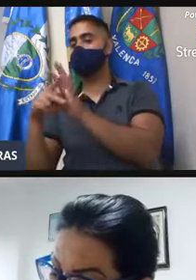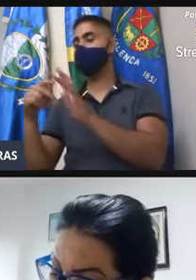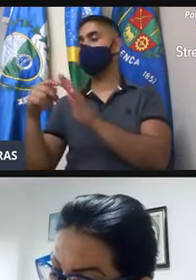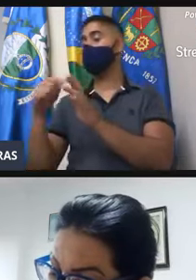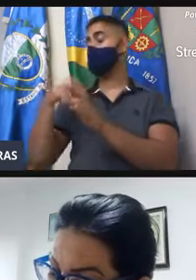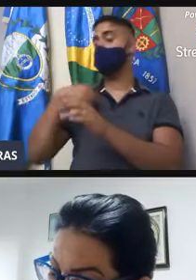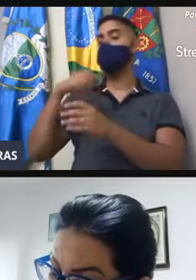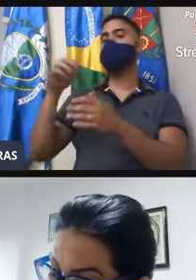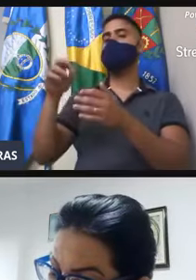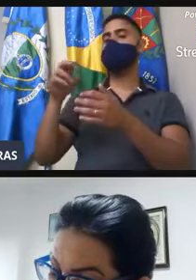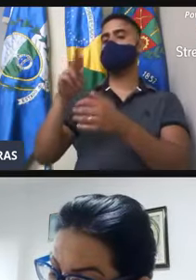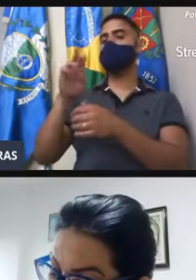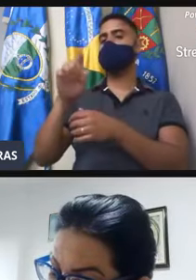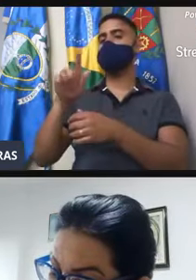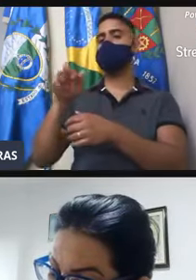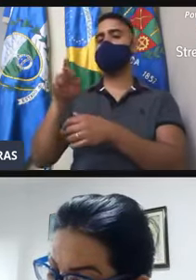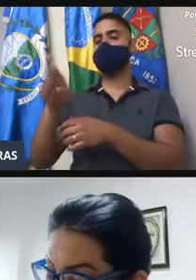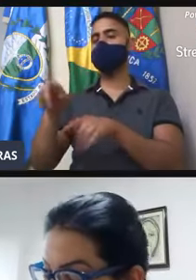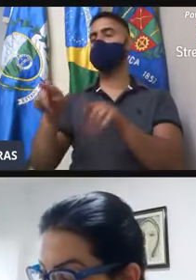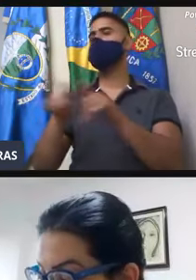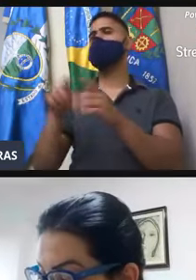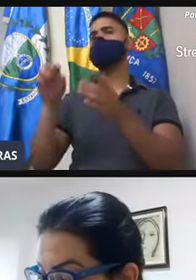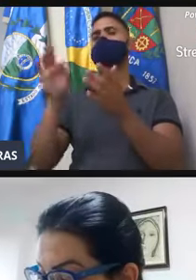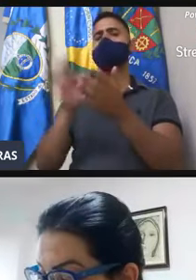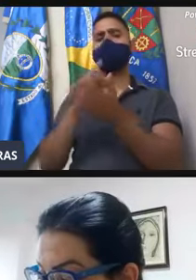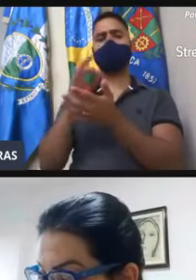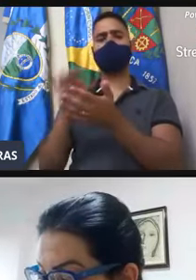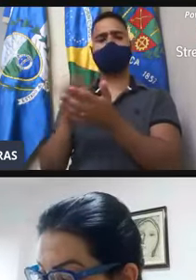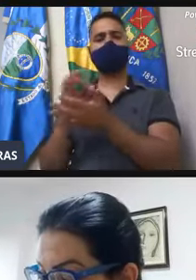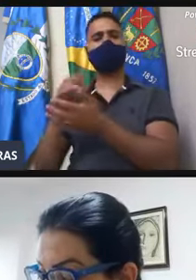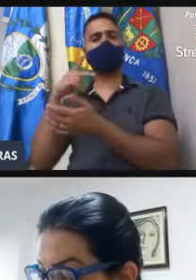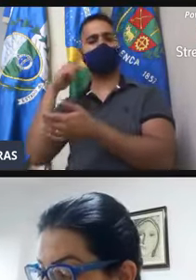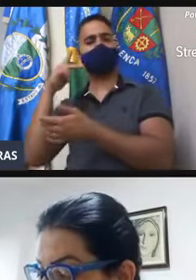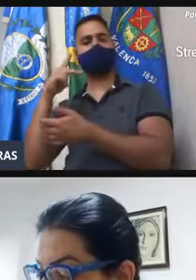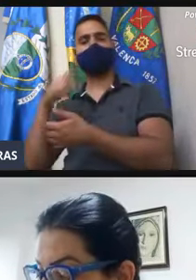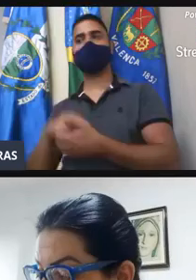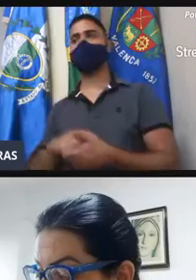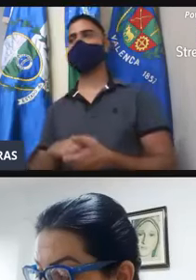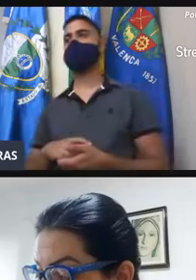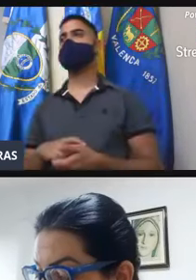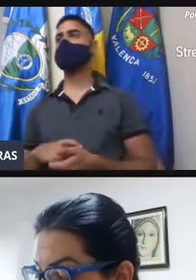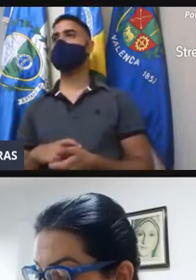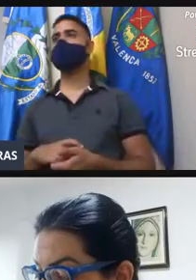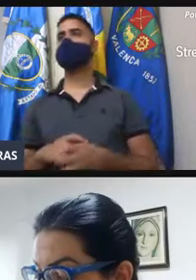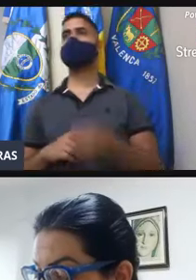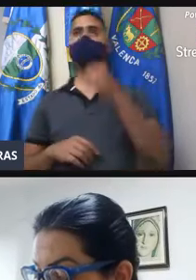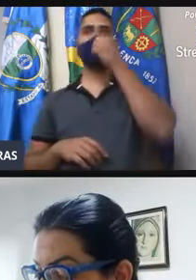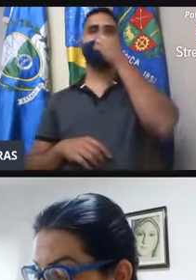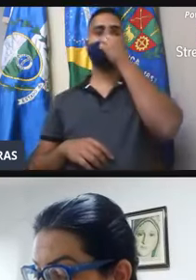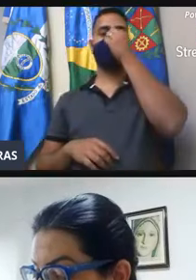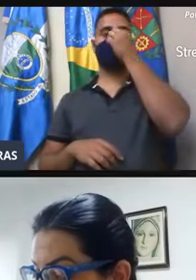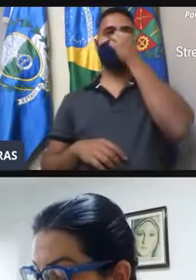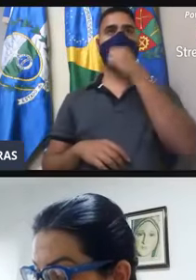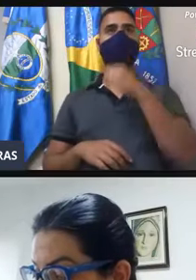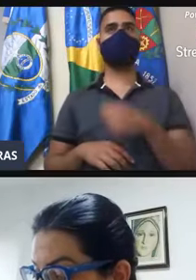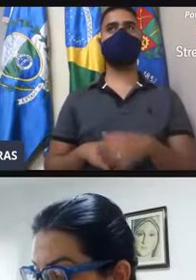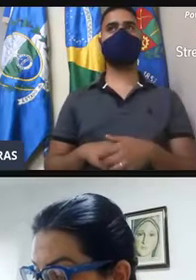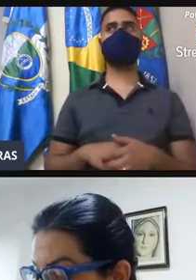relator e assino o David, Michele, Saulo e vereador Pedro Graça. Emenda aditiva do vereador professor